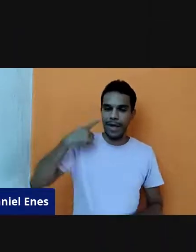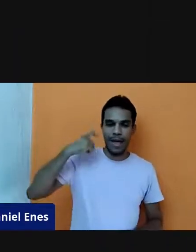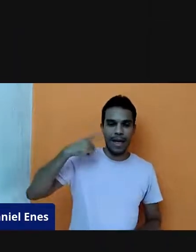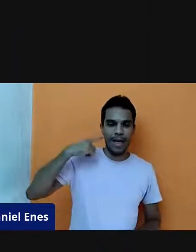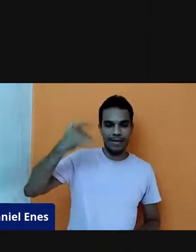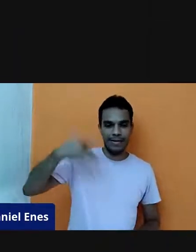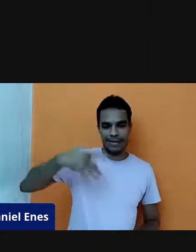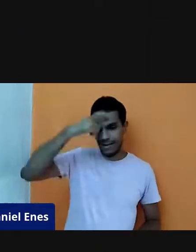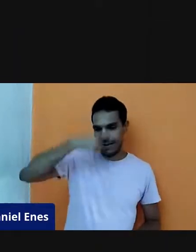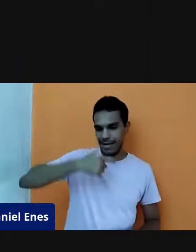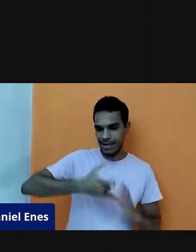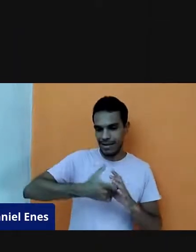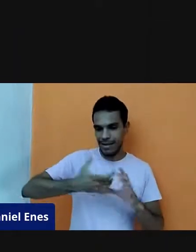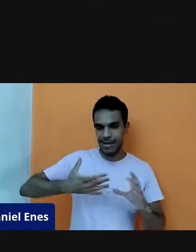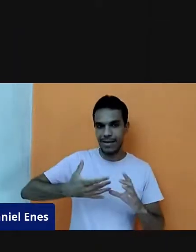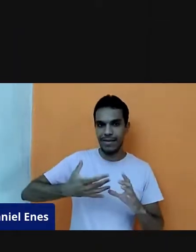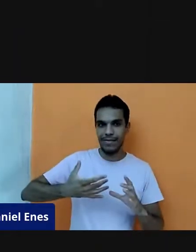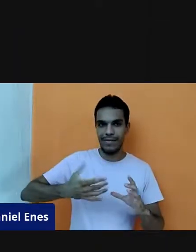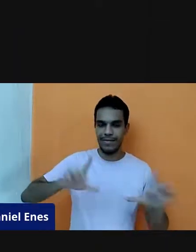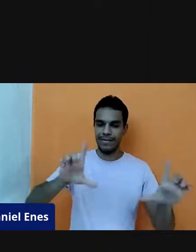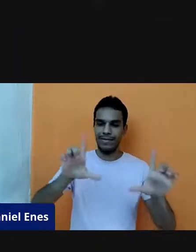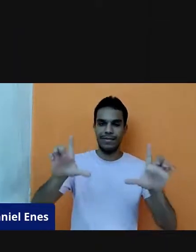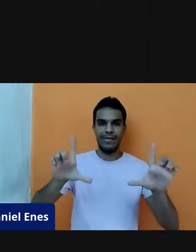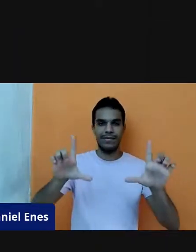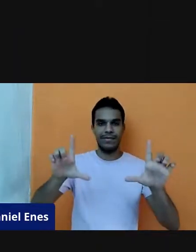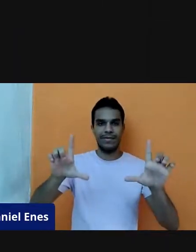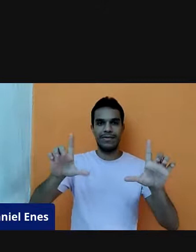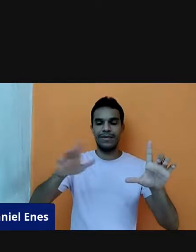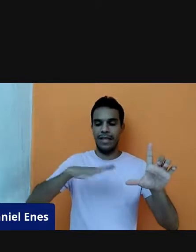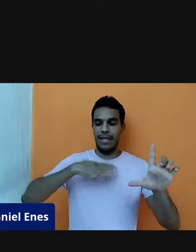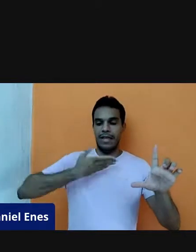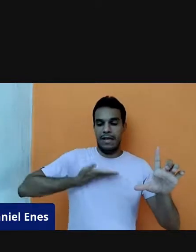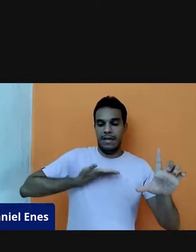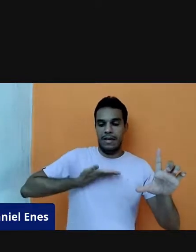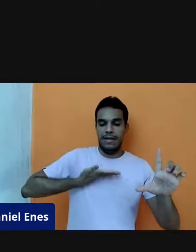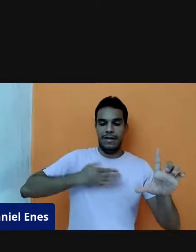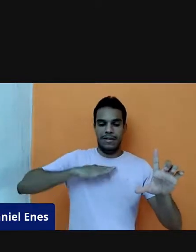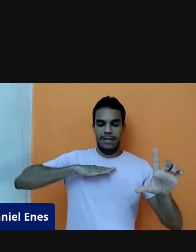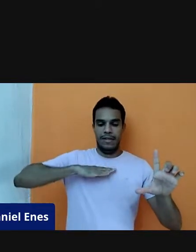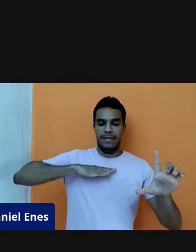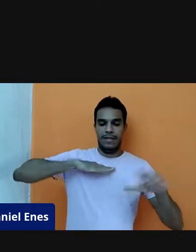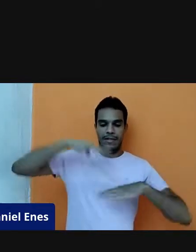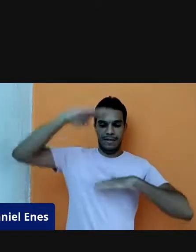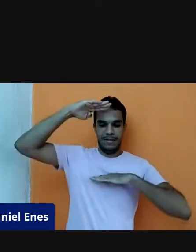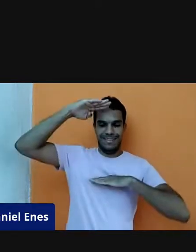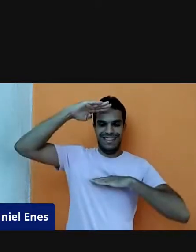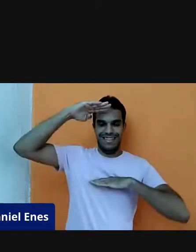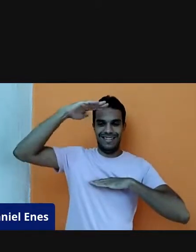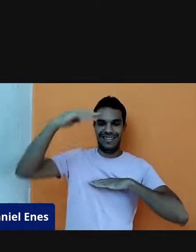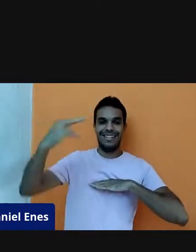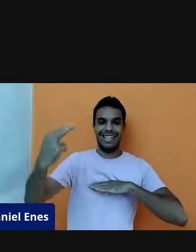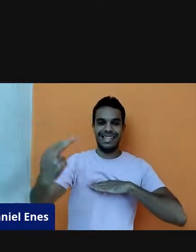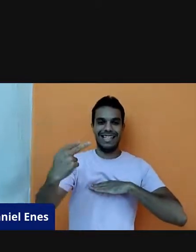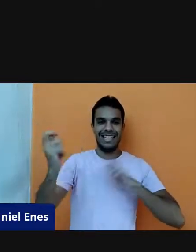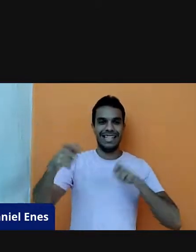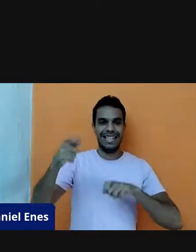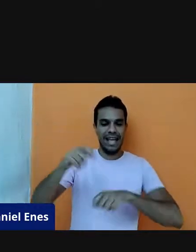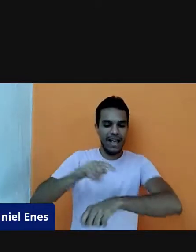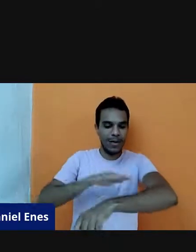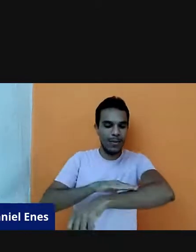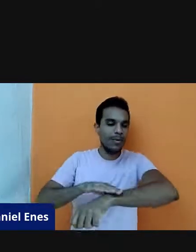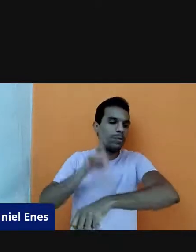A tela mostra a minha imagem do pescoço para cima. Eu tenho a pele morena, cabelos